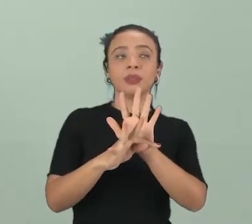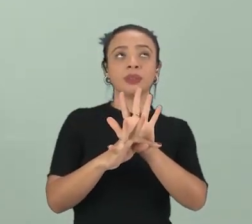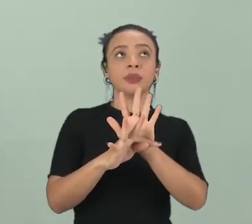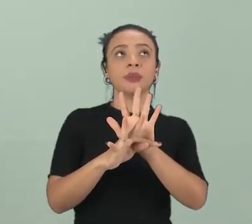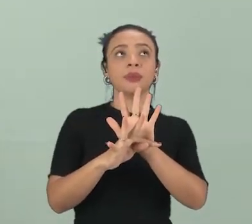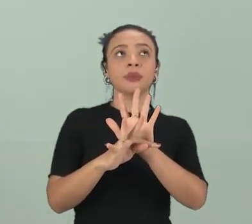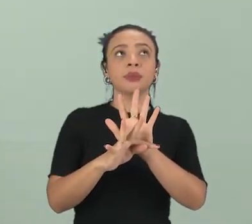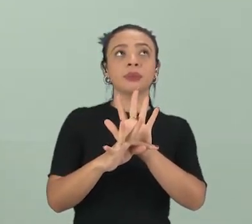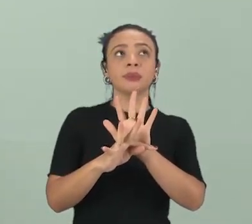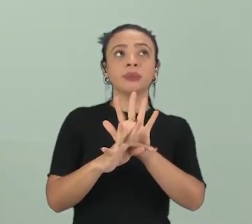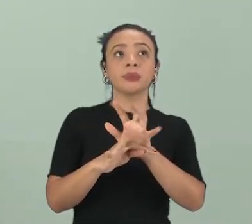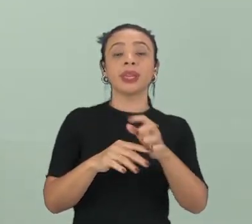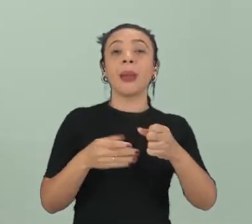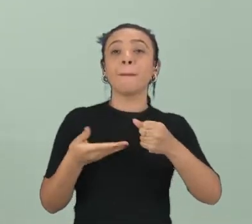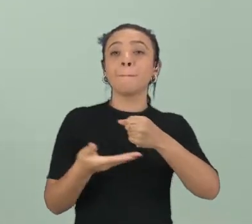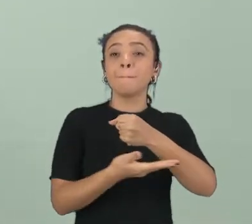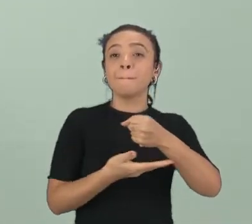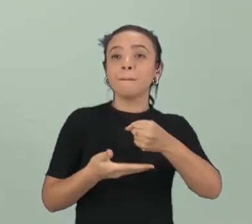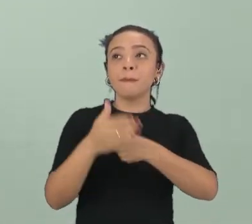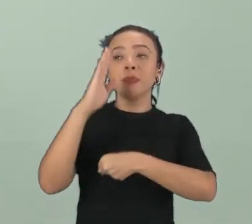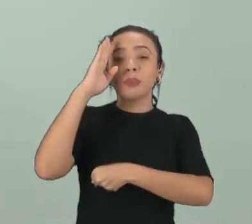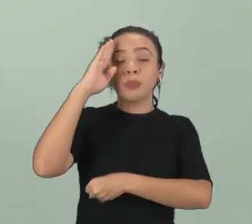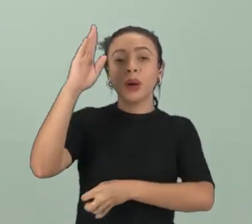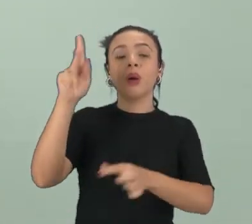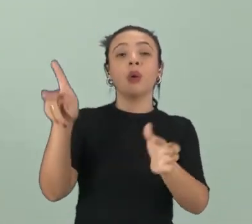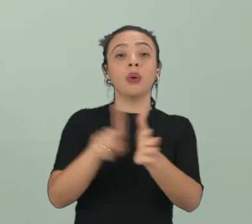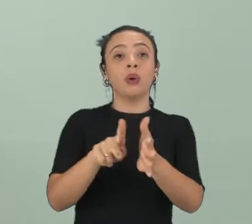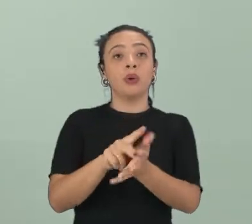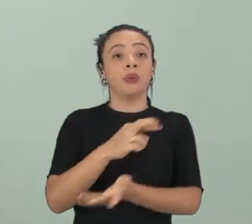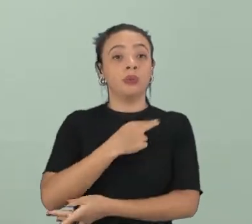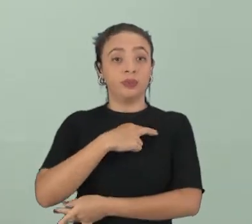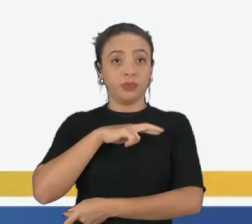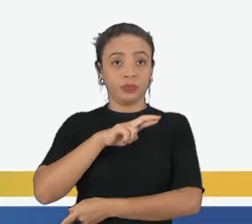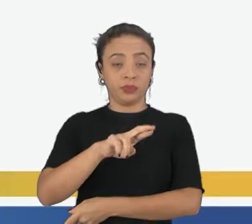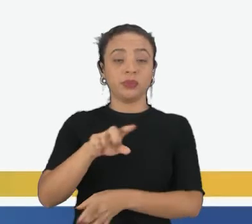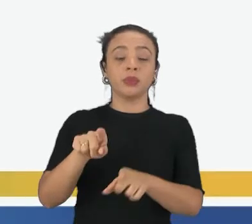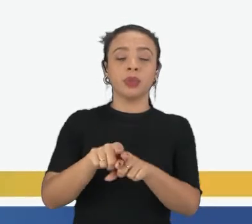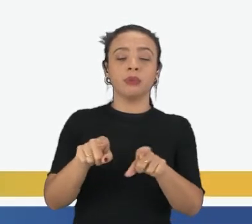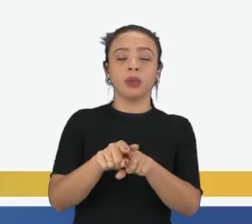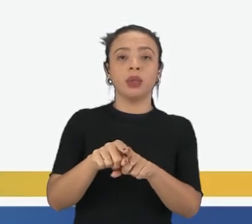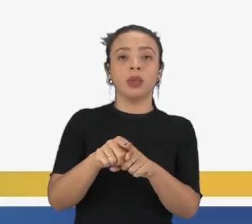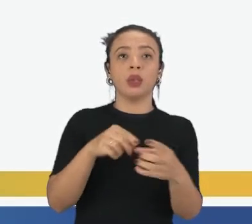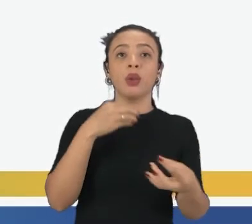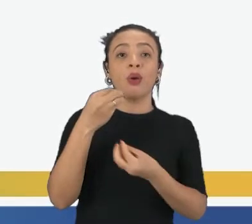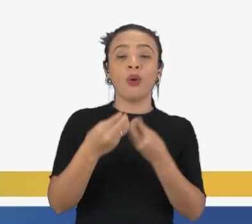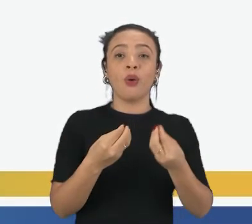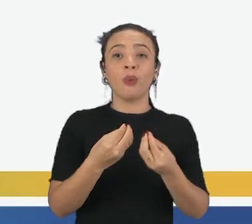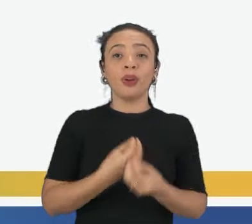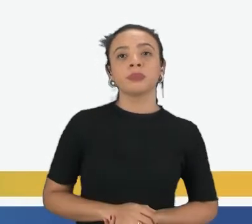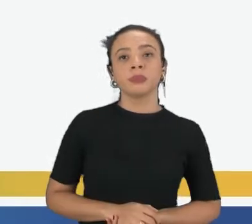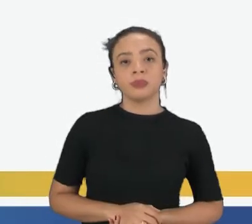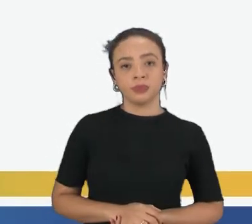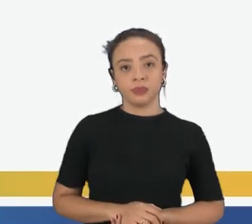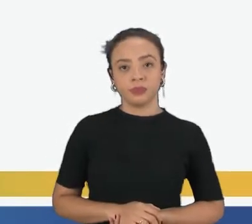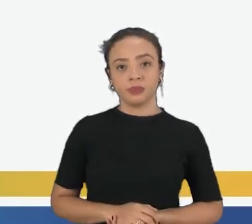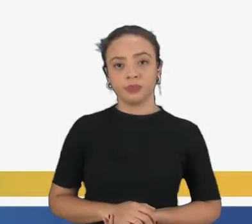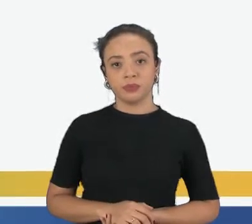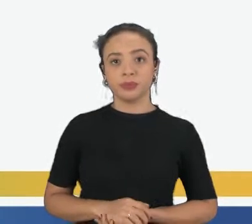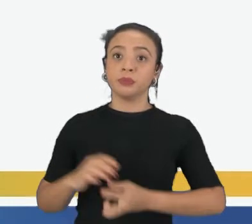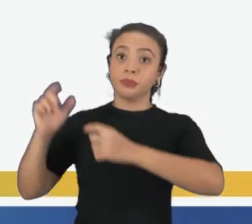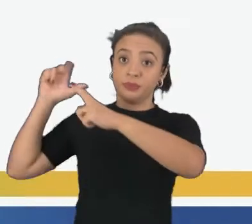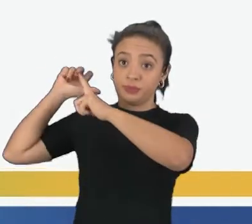de textos que fundamentam as religiões e fundamentam essas filosofias de vida ok